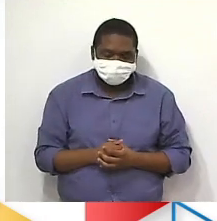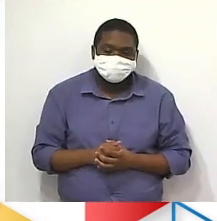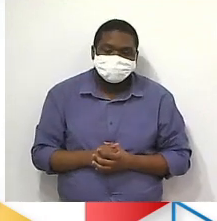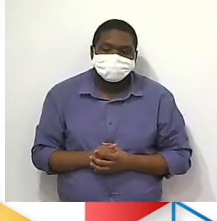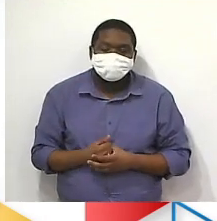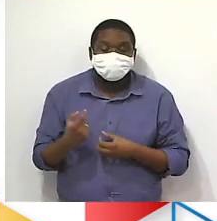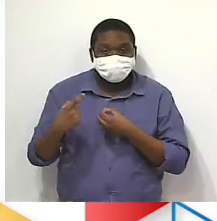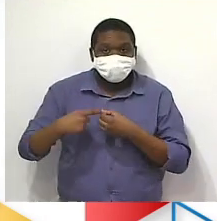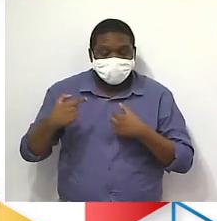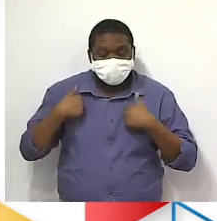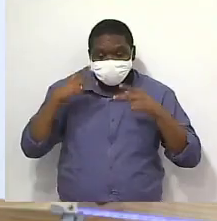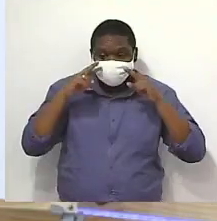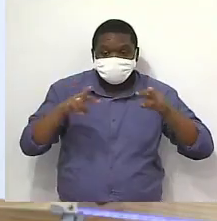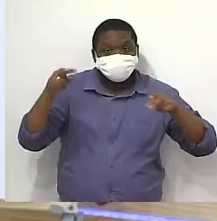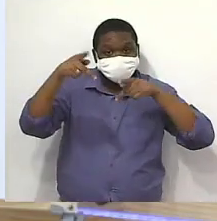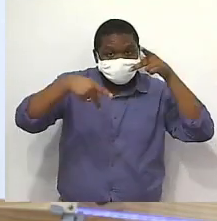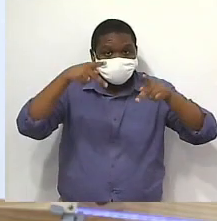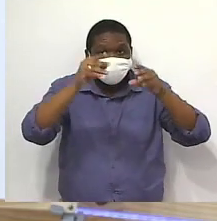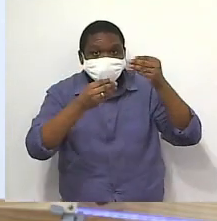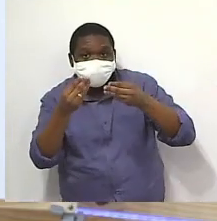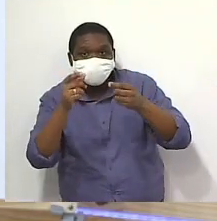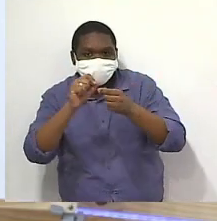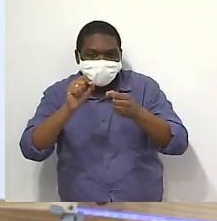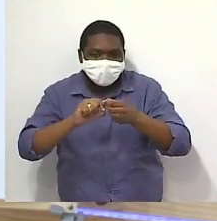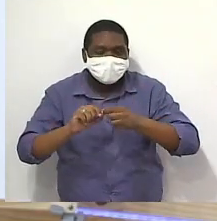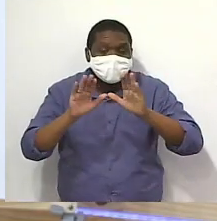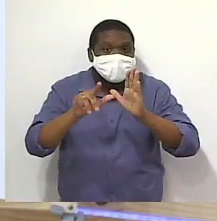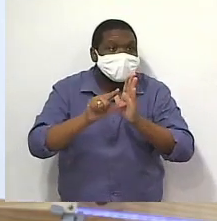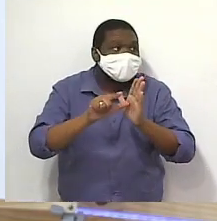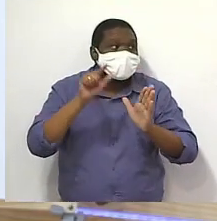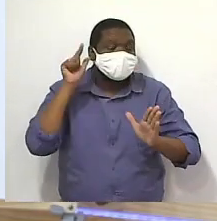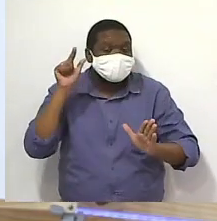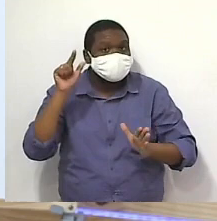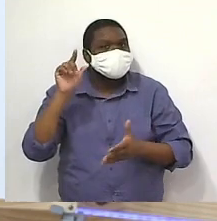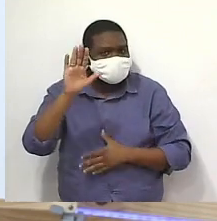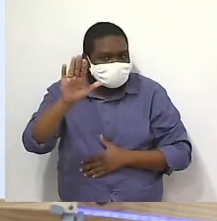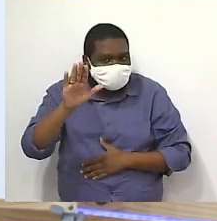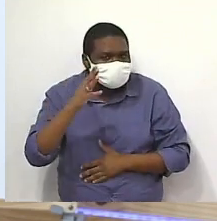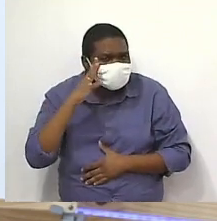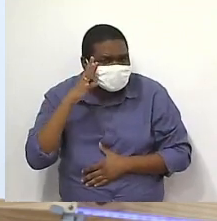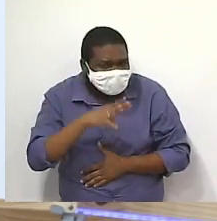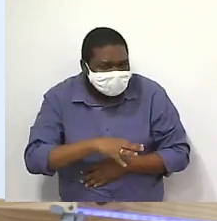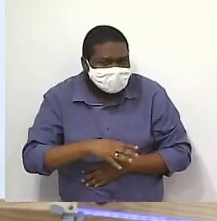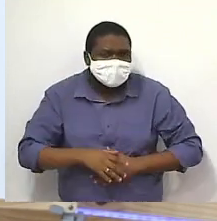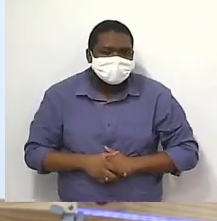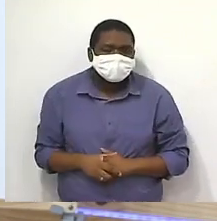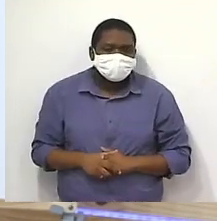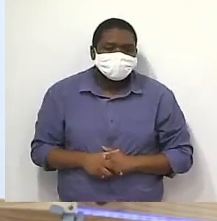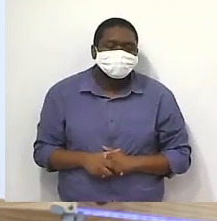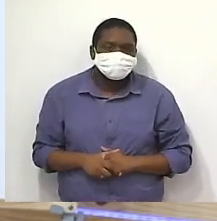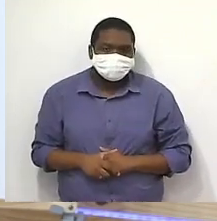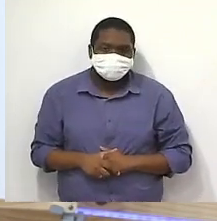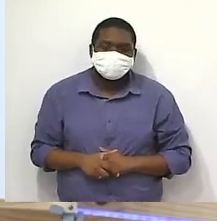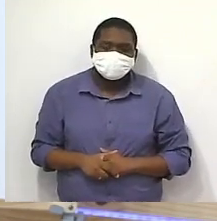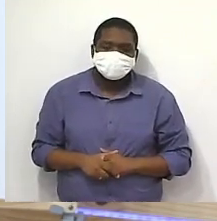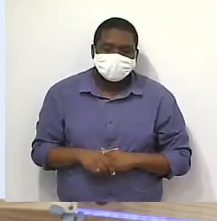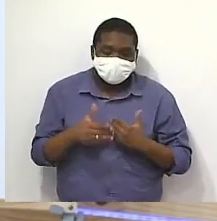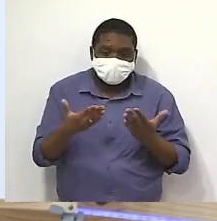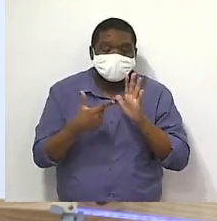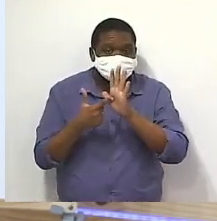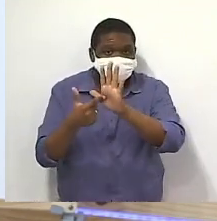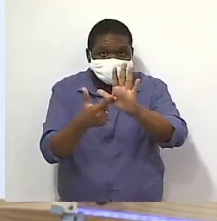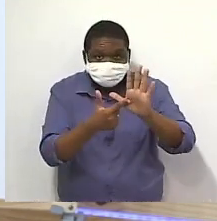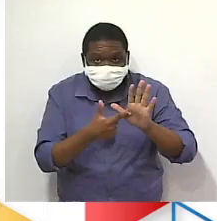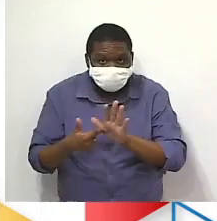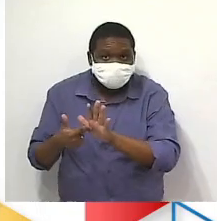vou mostrar esse povo aí como é que a gente vai fazer. Mas, ó, antes disso, presta bem atenção. Mostra lá de volta